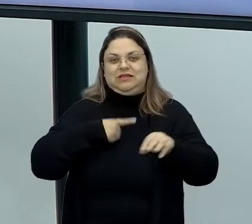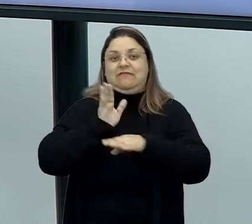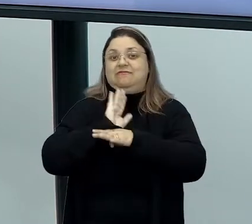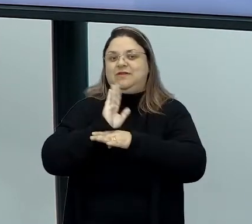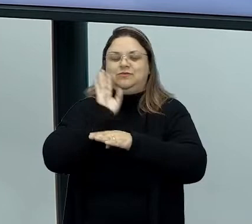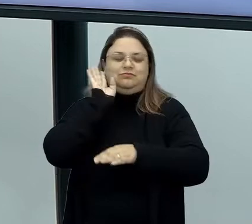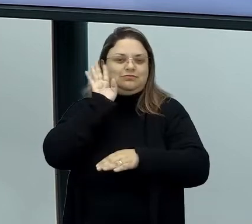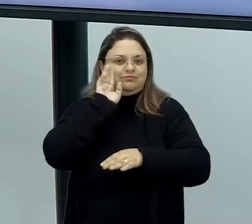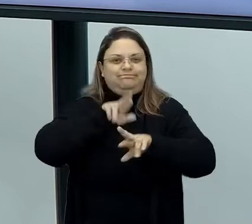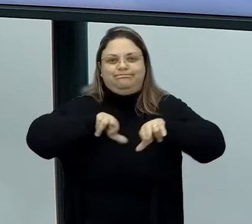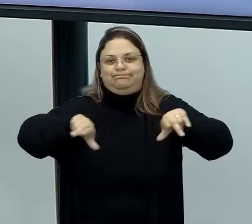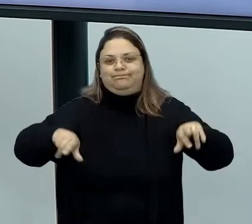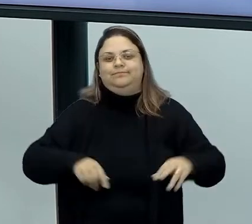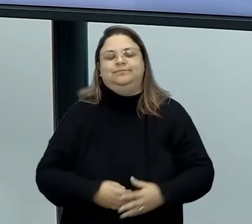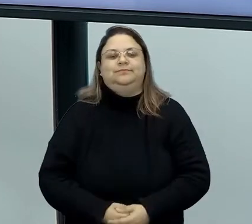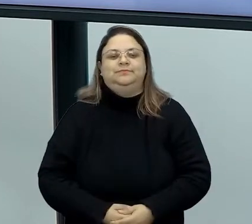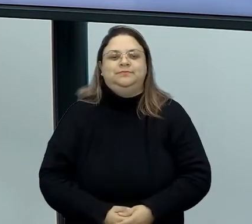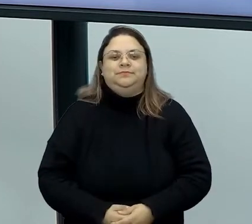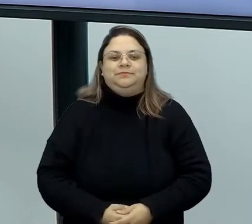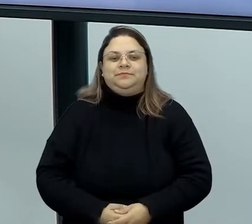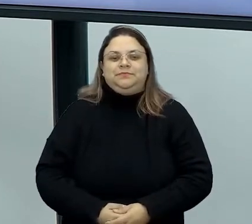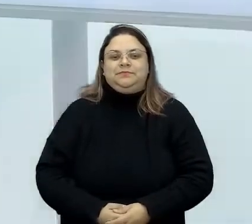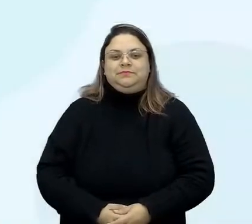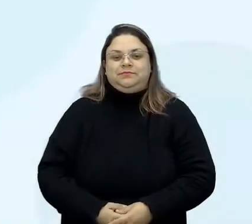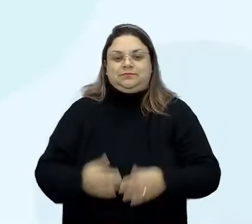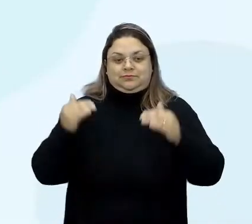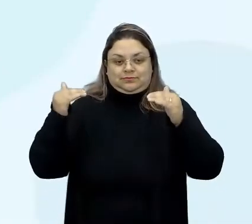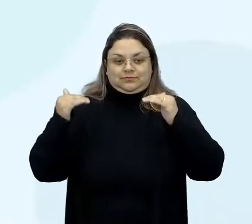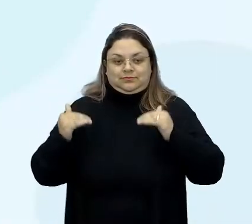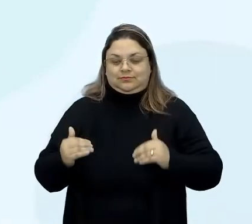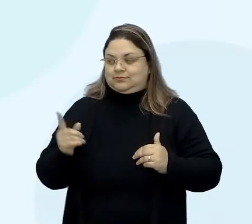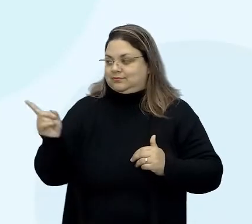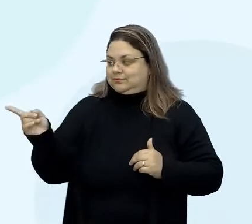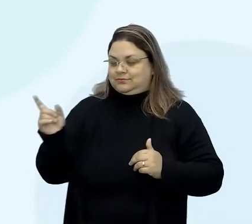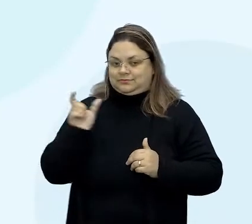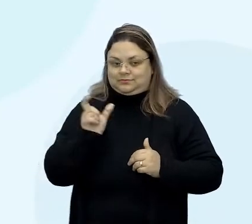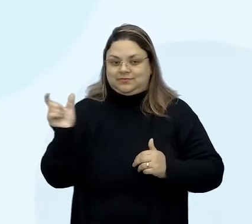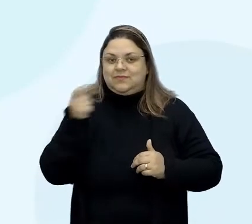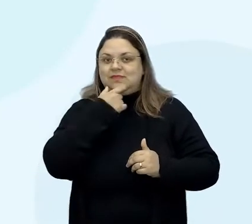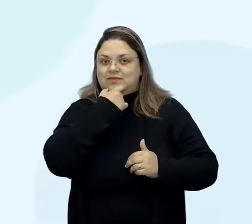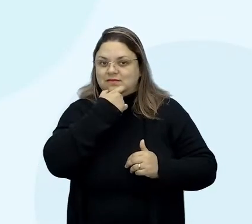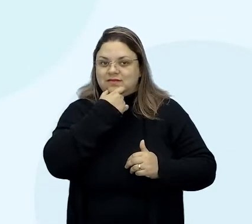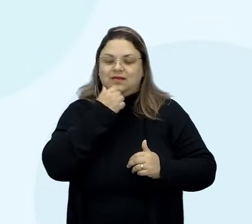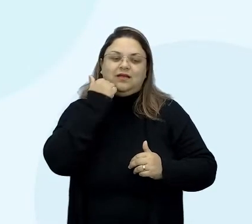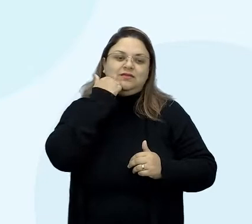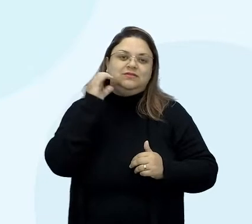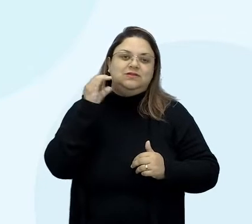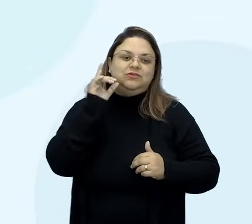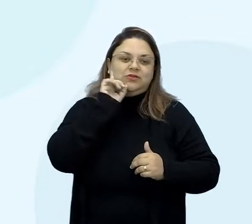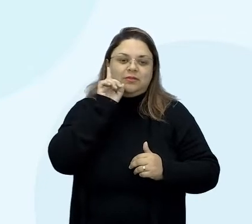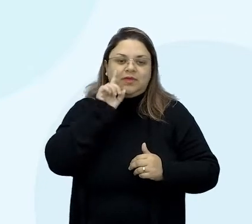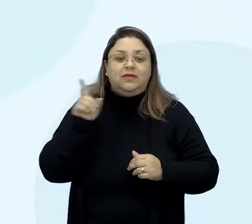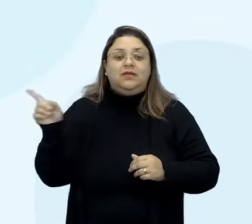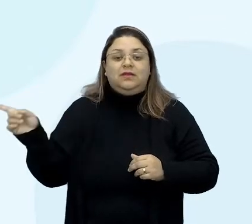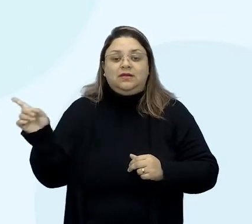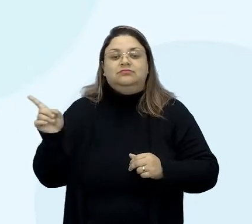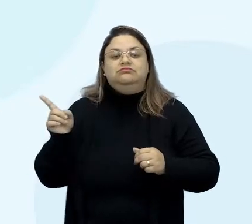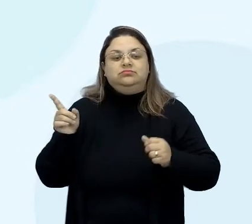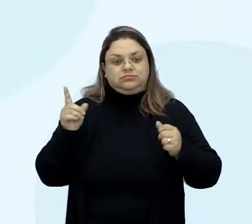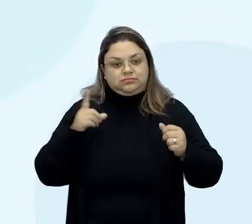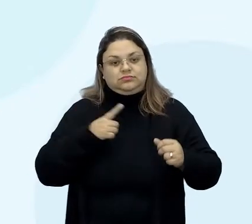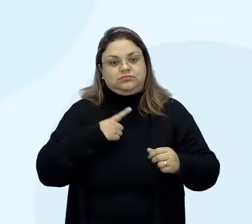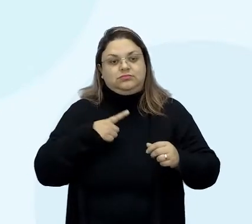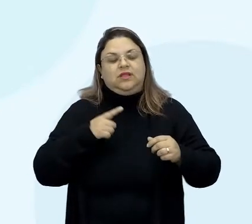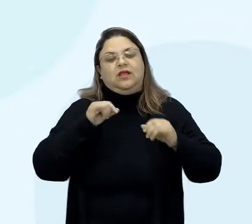mesmo. Scientific American divulga estudos sobre as ciências naturais e ciências humanas. É possível encontrar artigos no campo